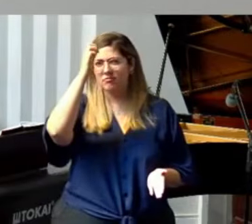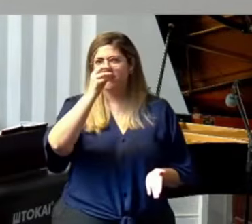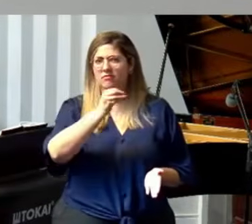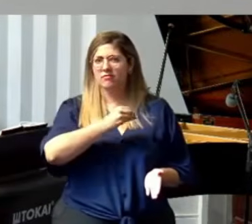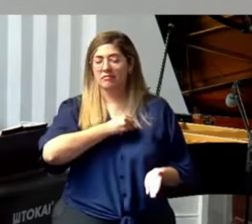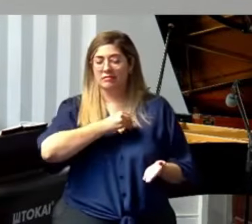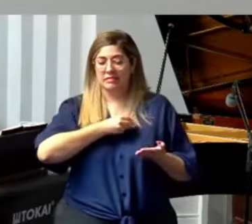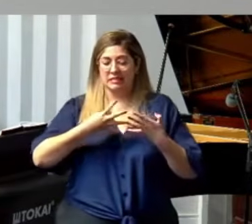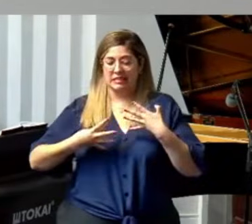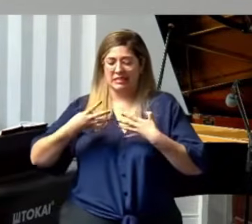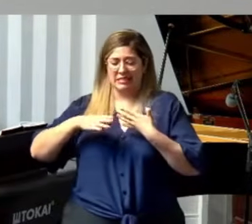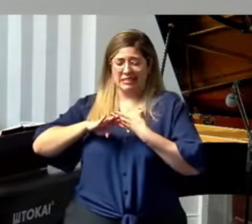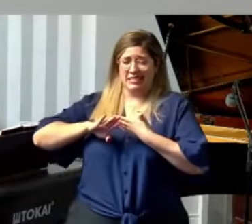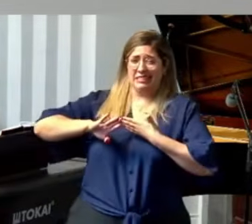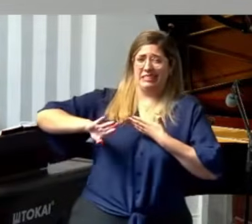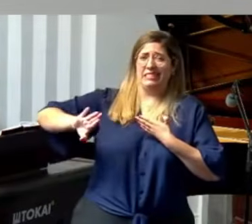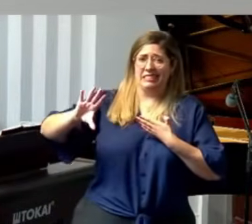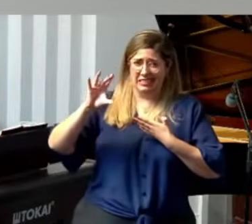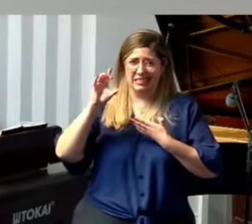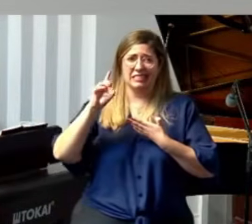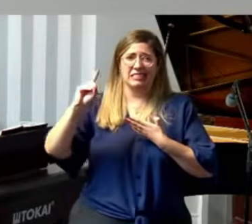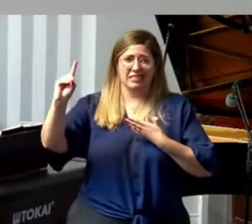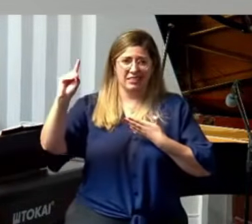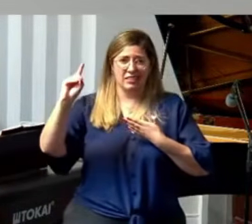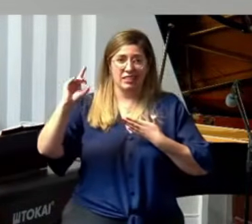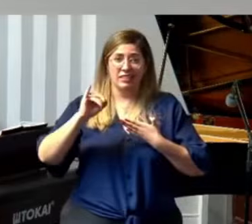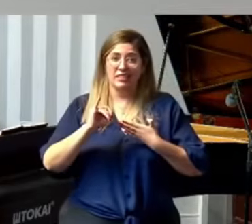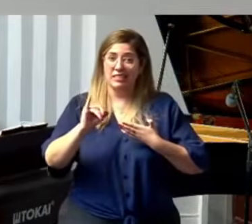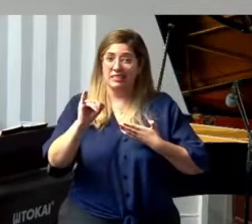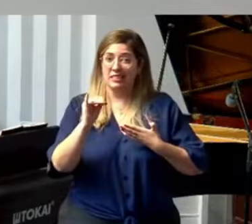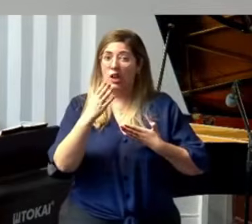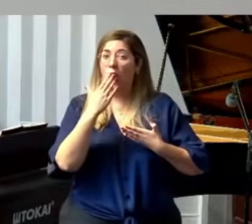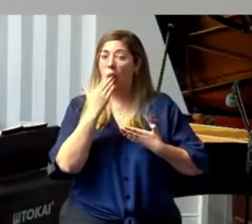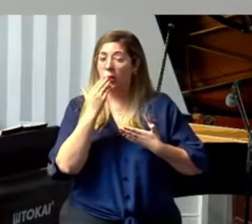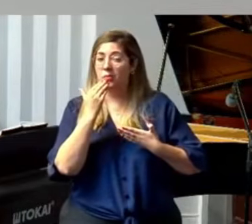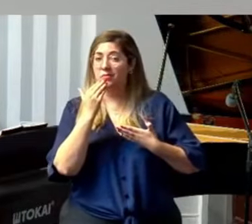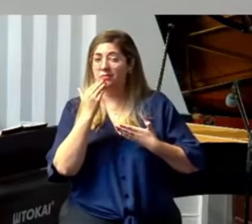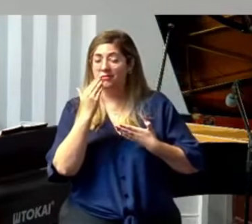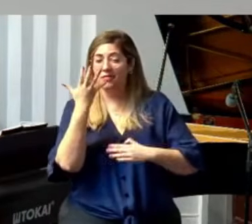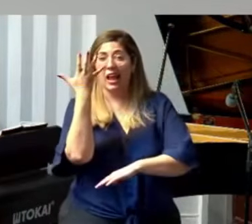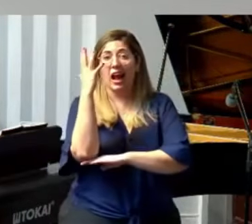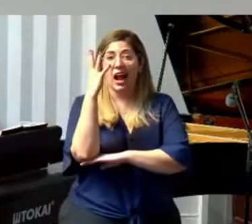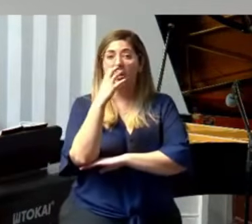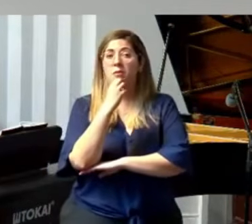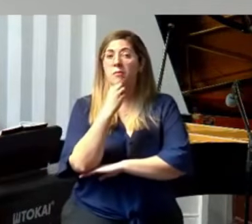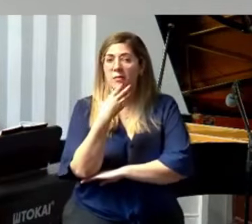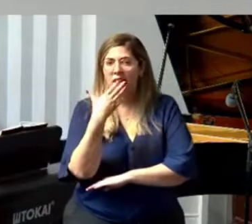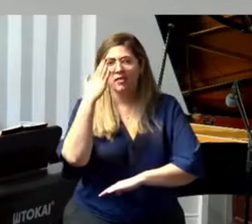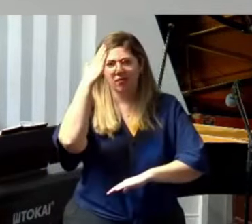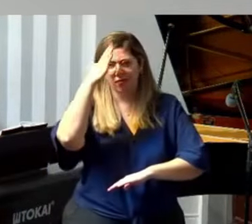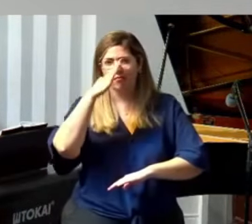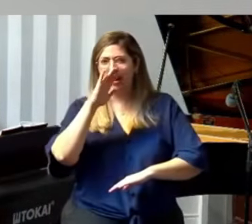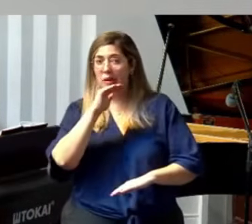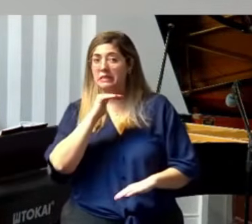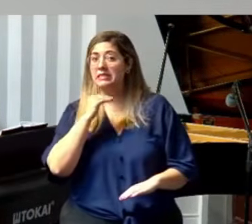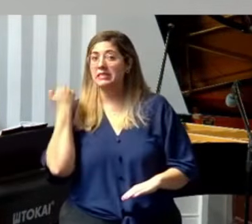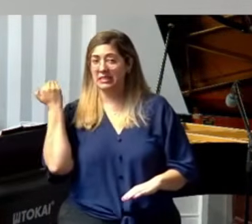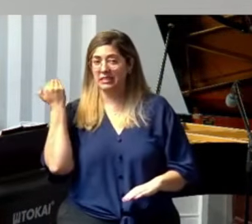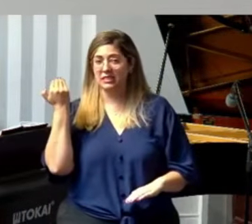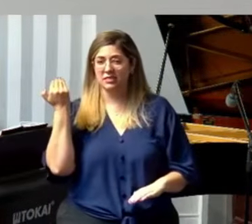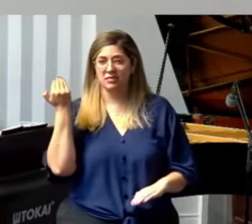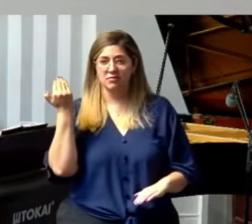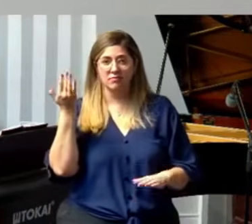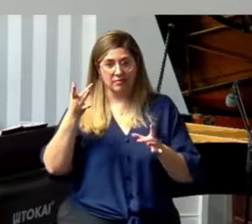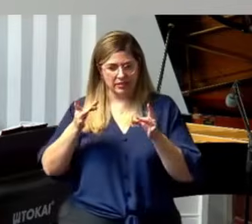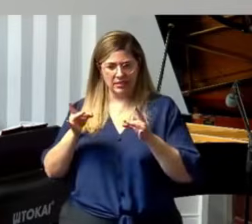tinha se afastado de Deus, e Deus então, que prometeu que se eles comessem da árvore do conhecimento do bem e do mal, eles morreriam, coloca para fora